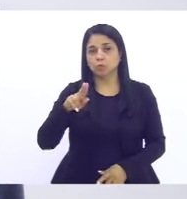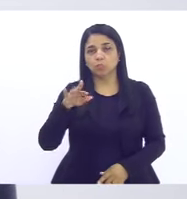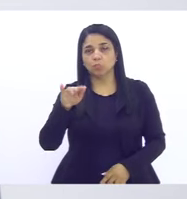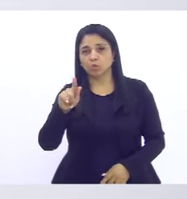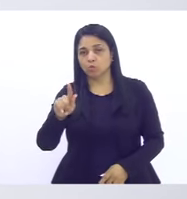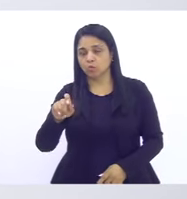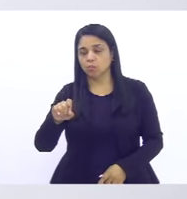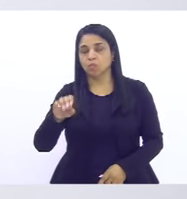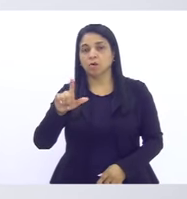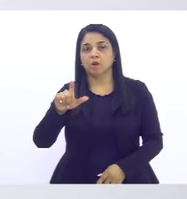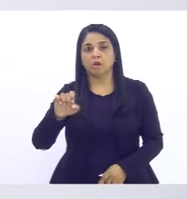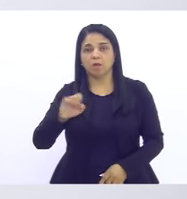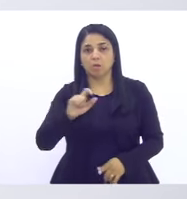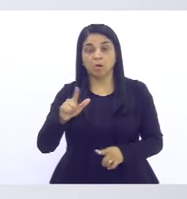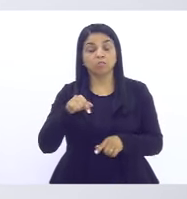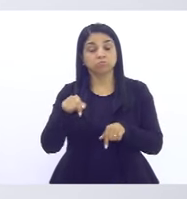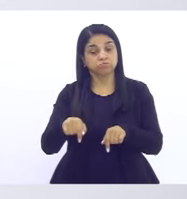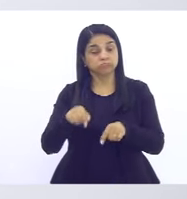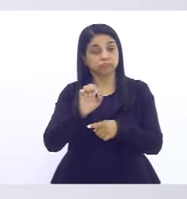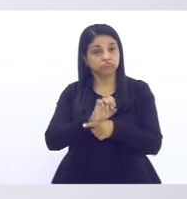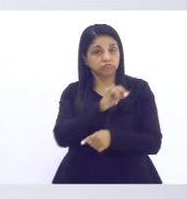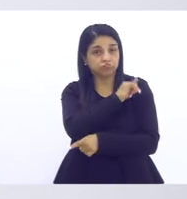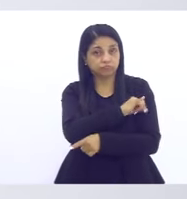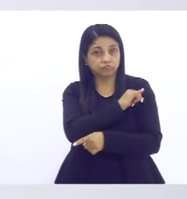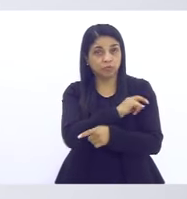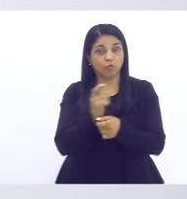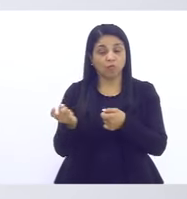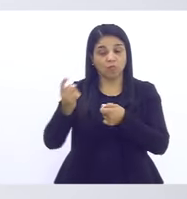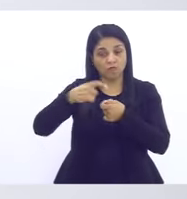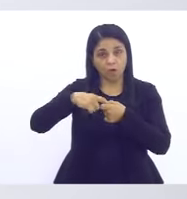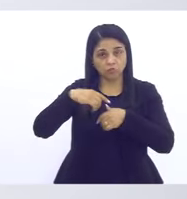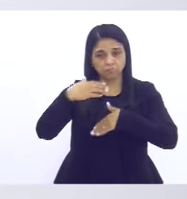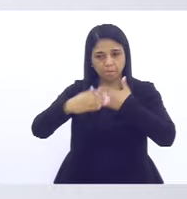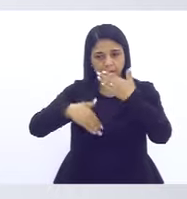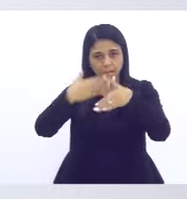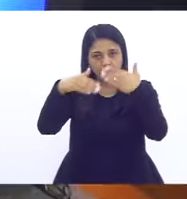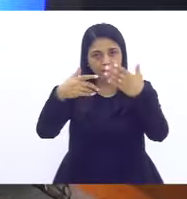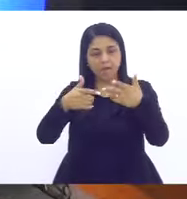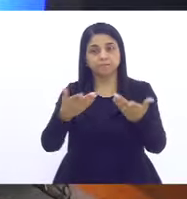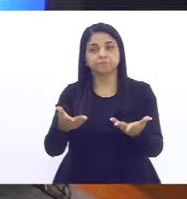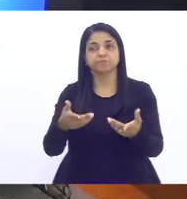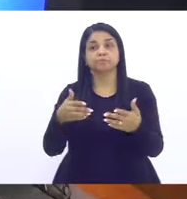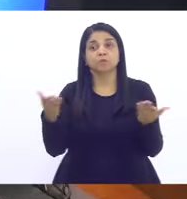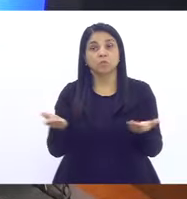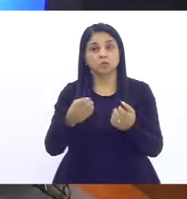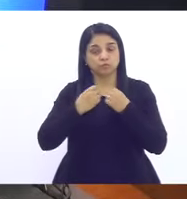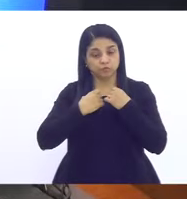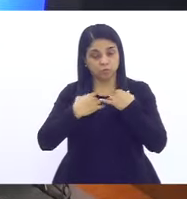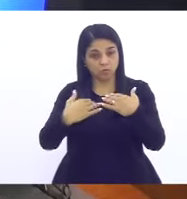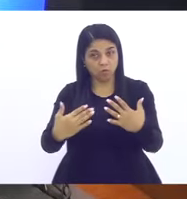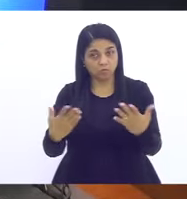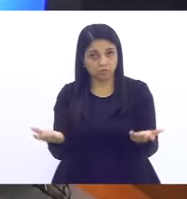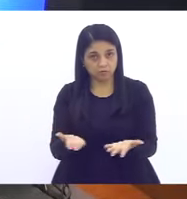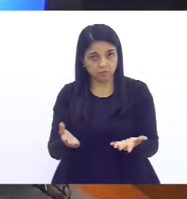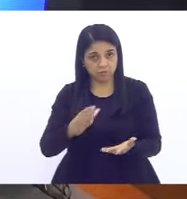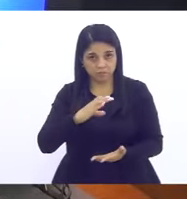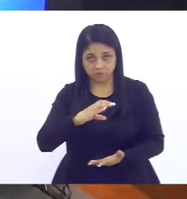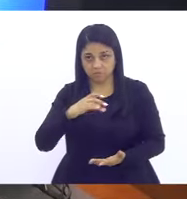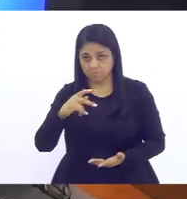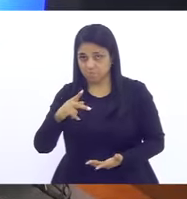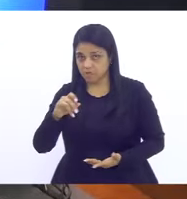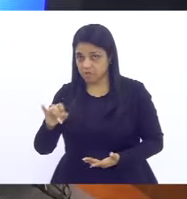possamos fazer com que o Estado do Rio de Janeiro volte a crescer. Só que nessa audiência de hoje, deputado Rodrigo Amorim, nós